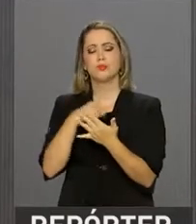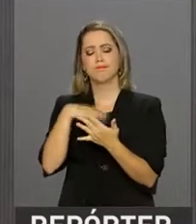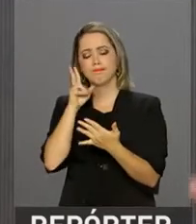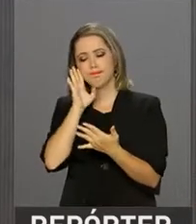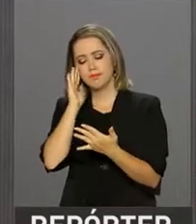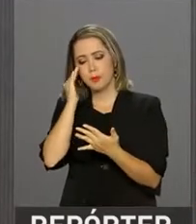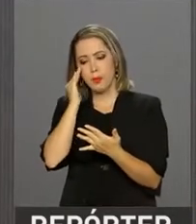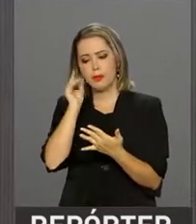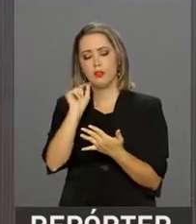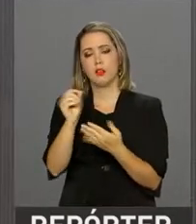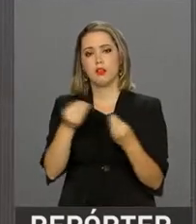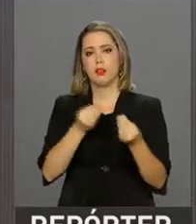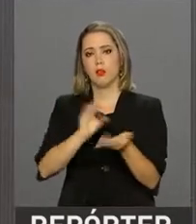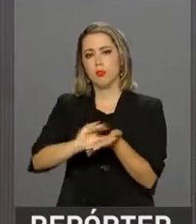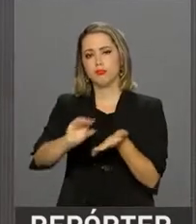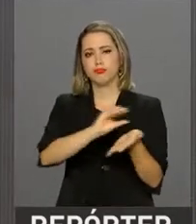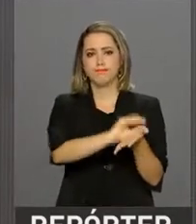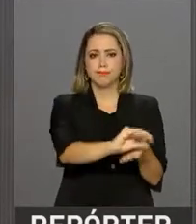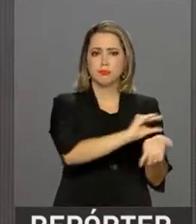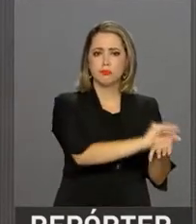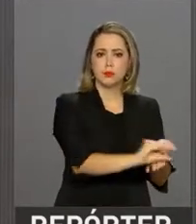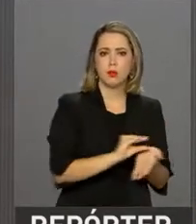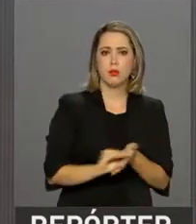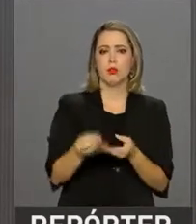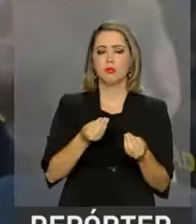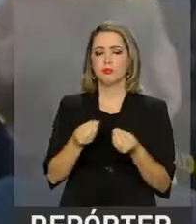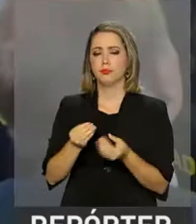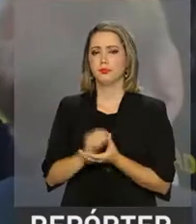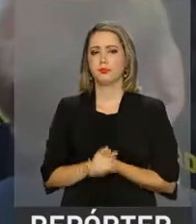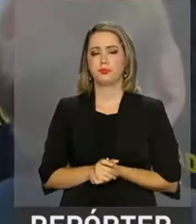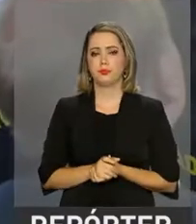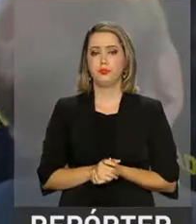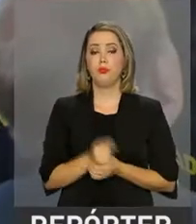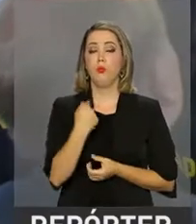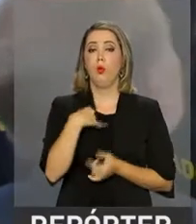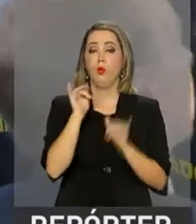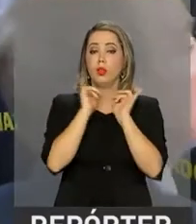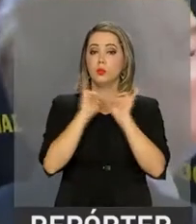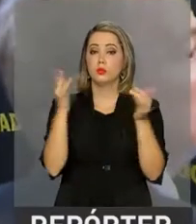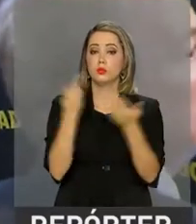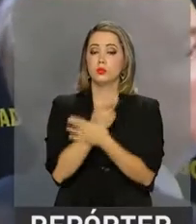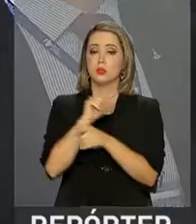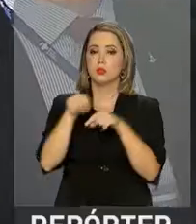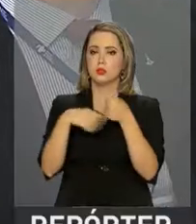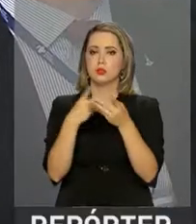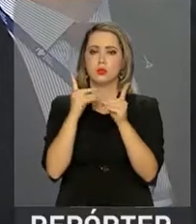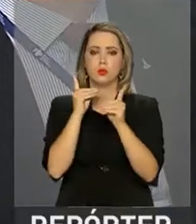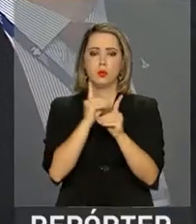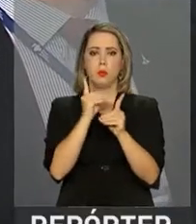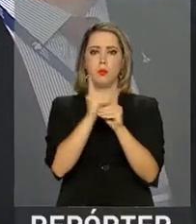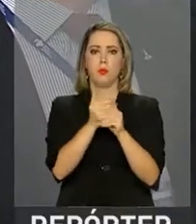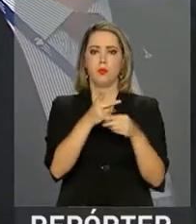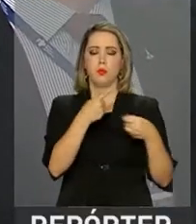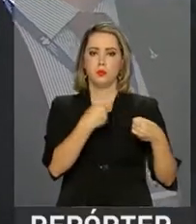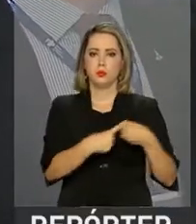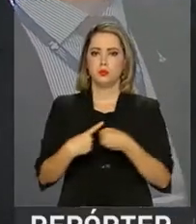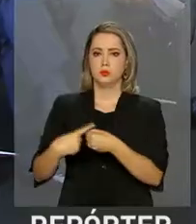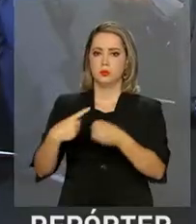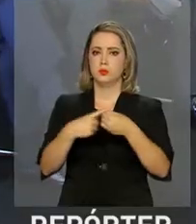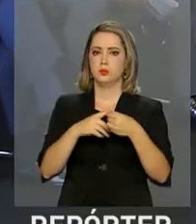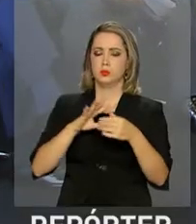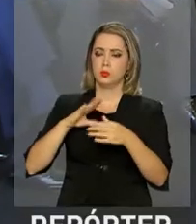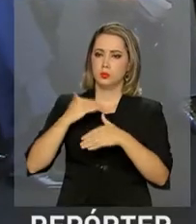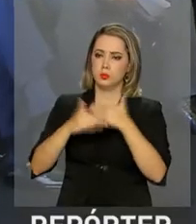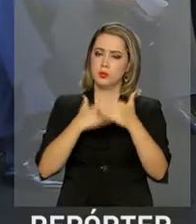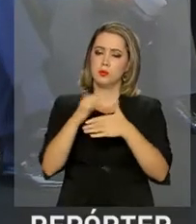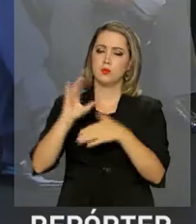necessários para a realização dos processos de concessão. O anúncio foi feito durante um encontro de municípios com desenvolvimento